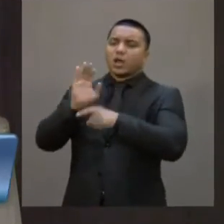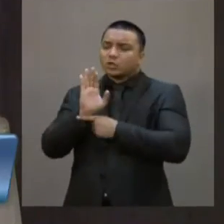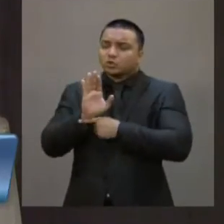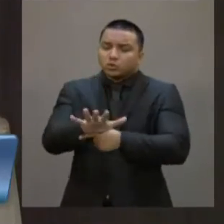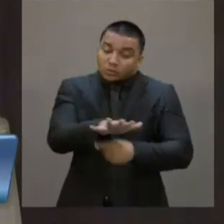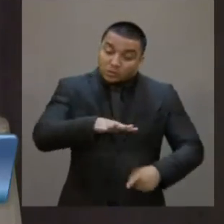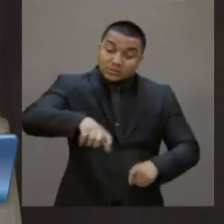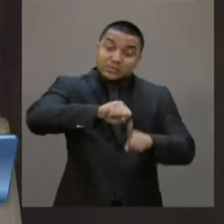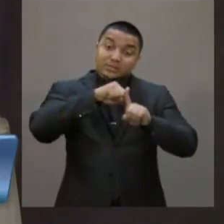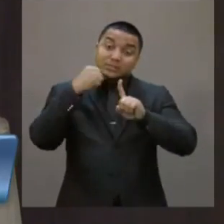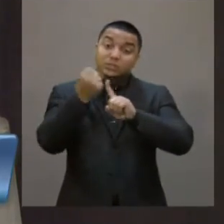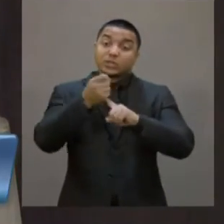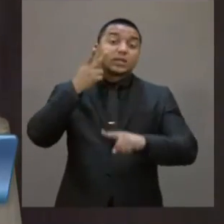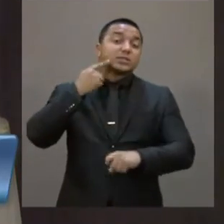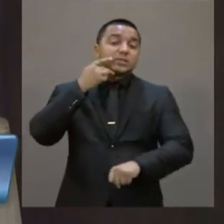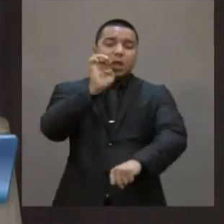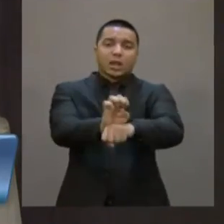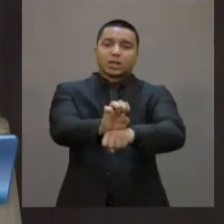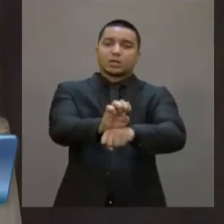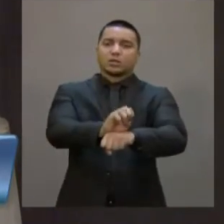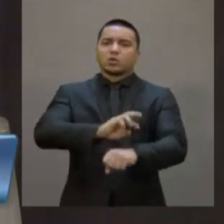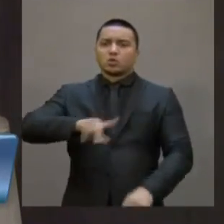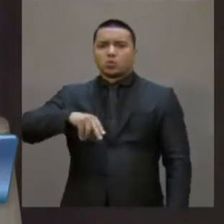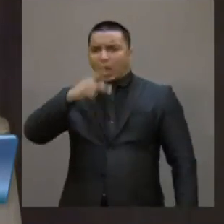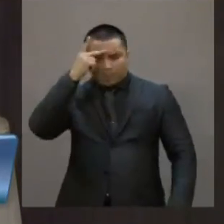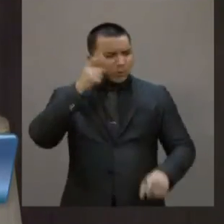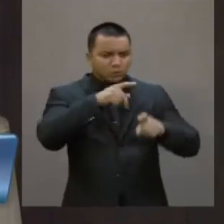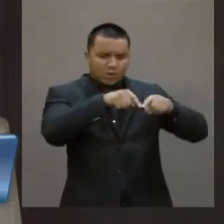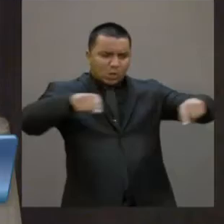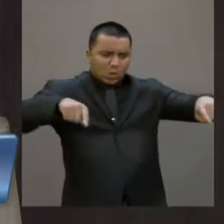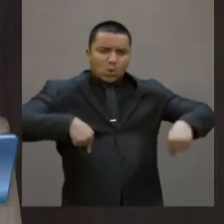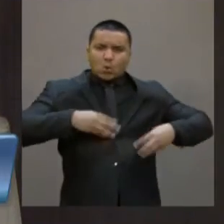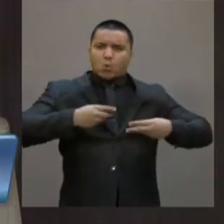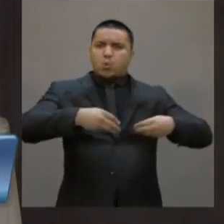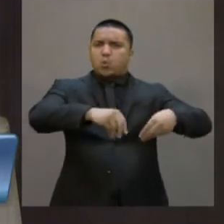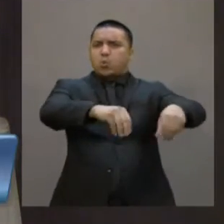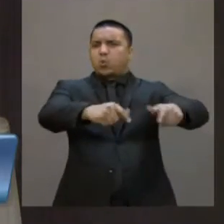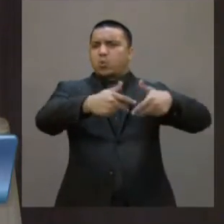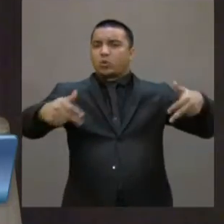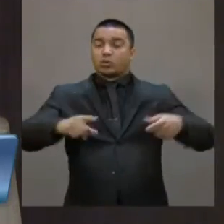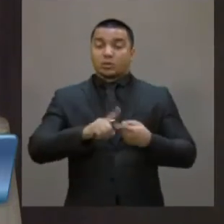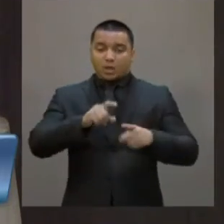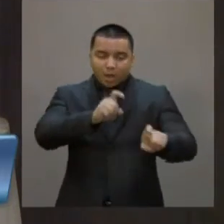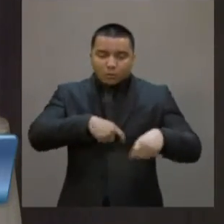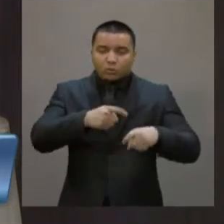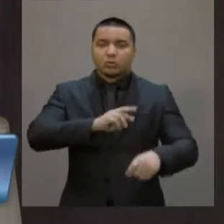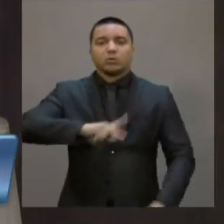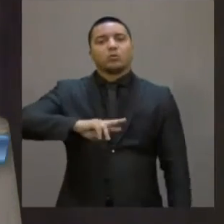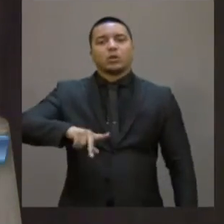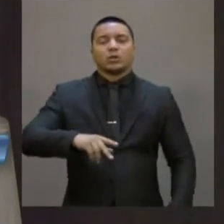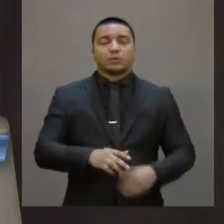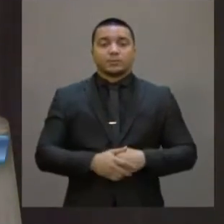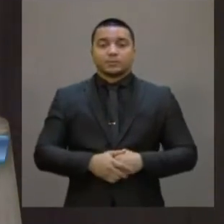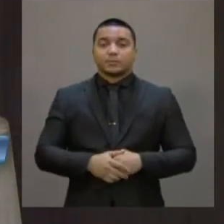Ceará, e não ao latifúndio, não ao agronegócio.